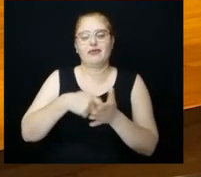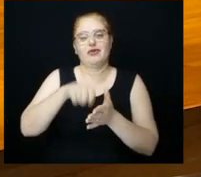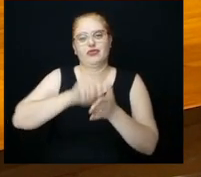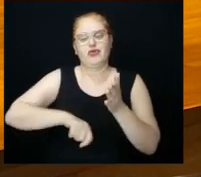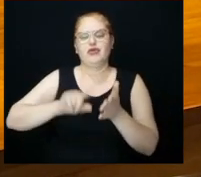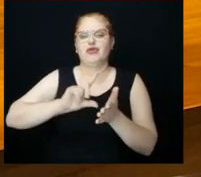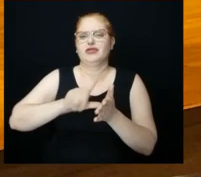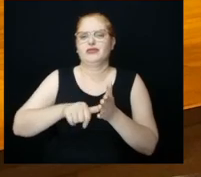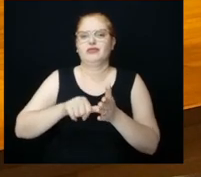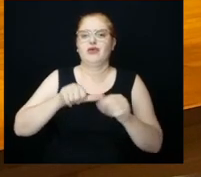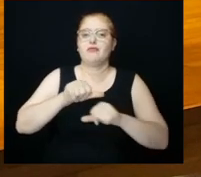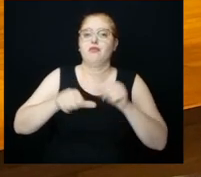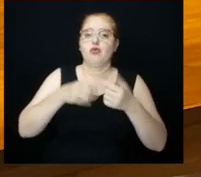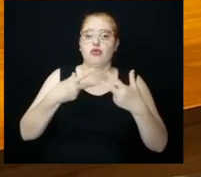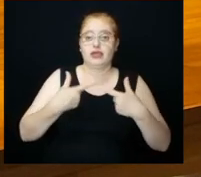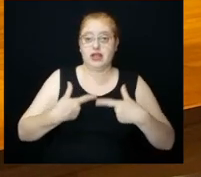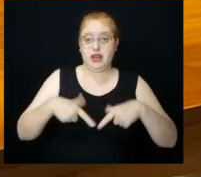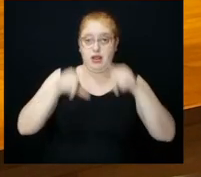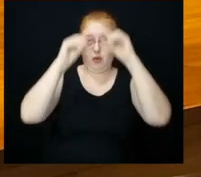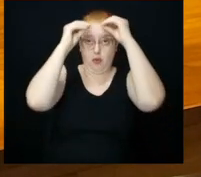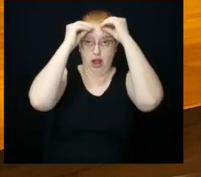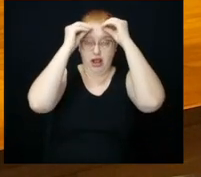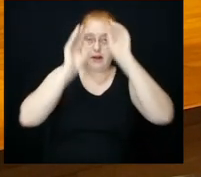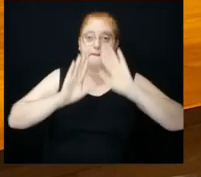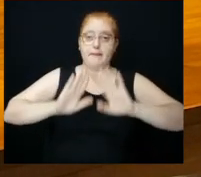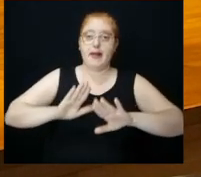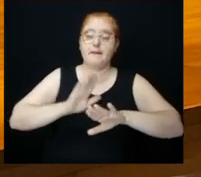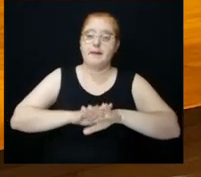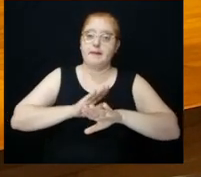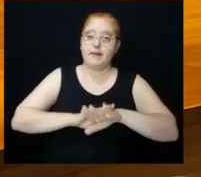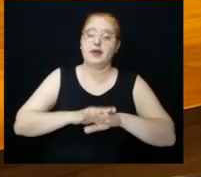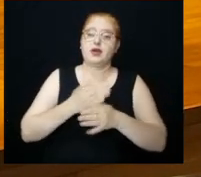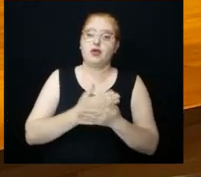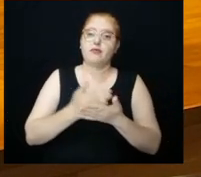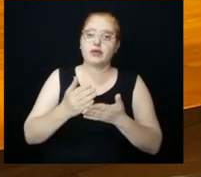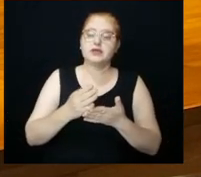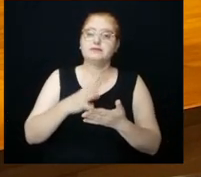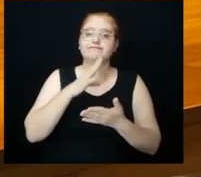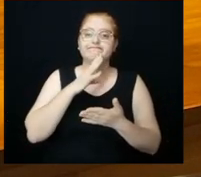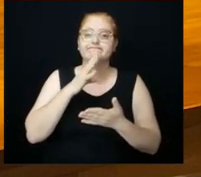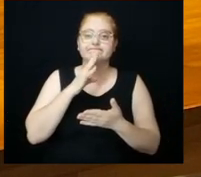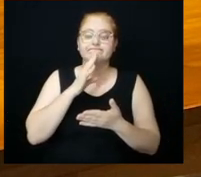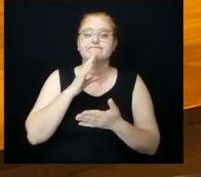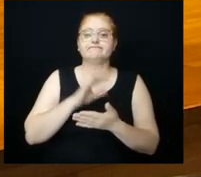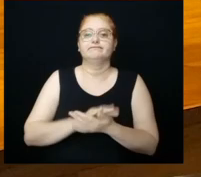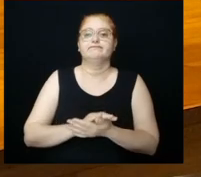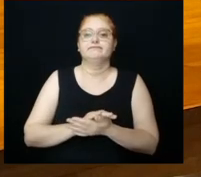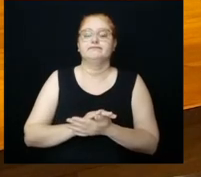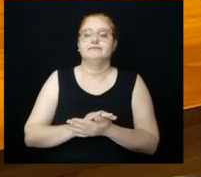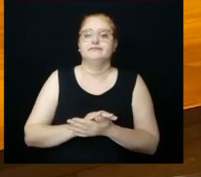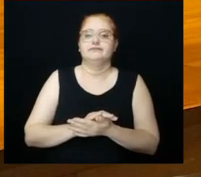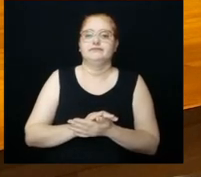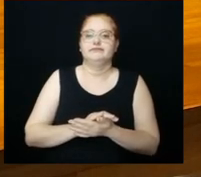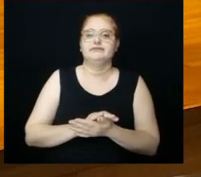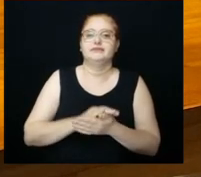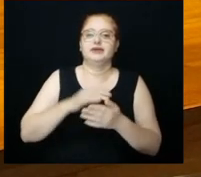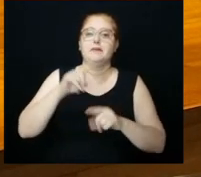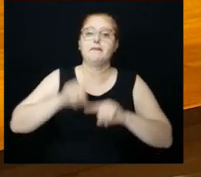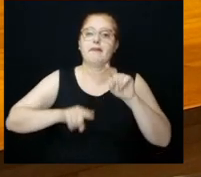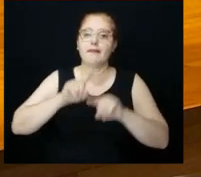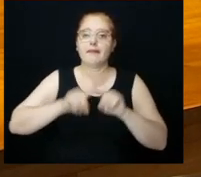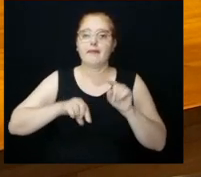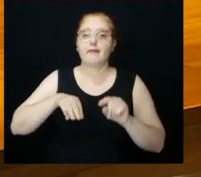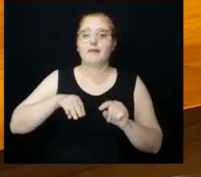linguagem, enfim. Mas nesse primeiro momento é quando a gente começa a conhecer mesmo a obra do Mia Couto,